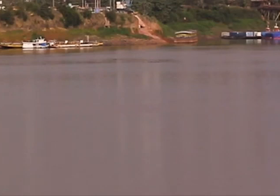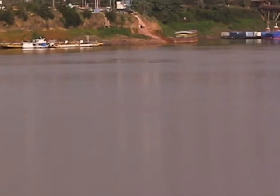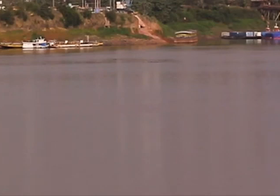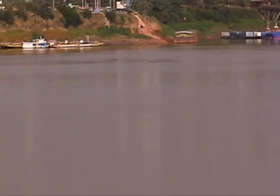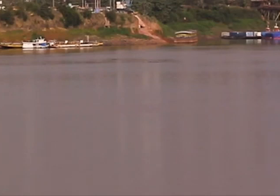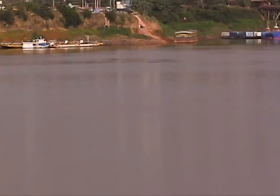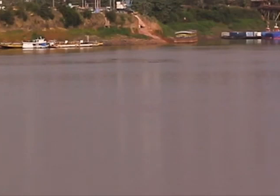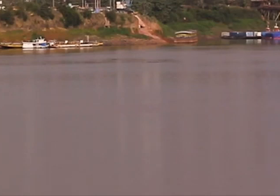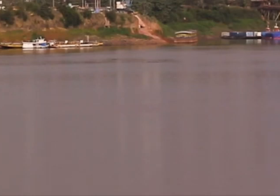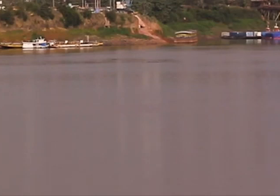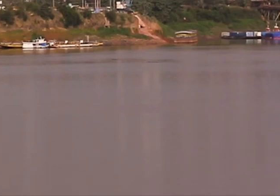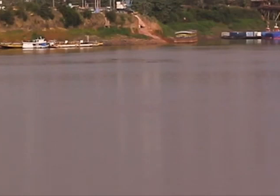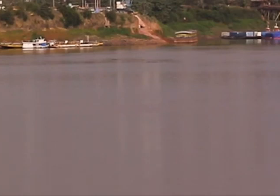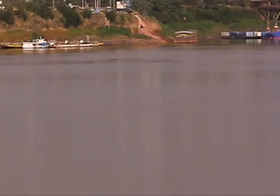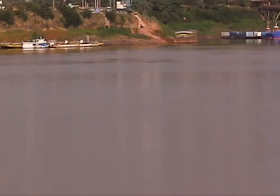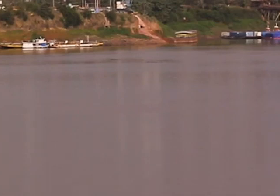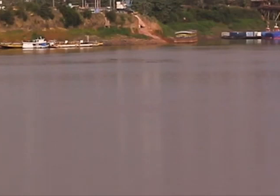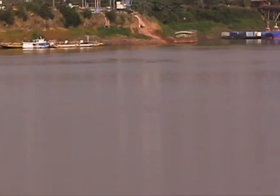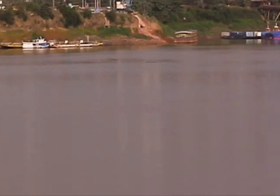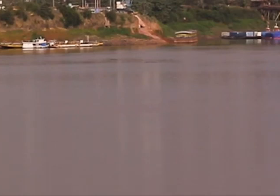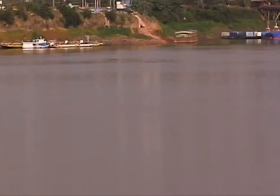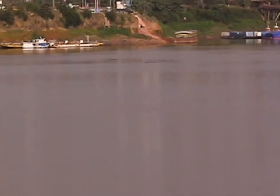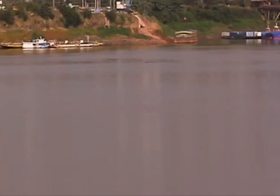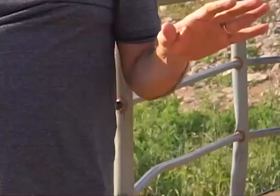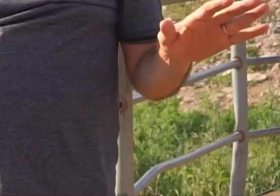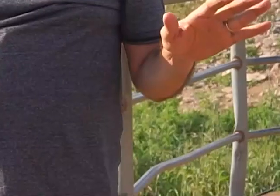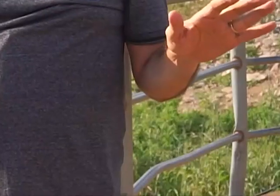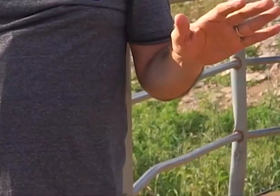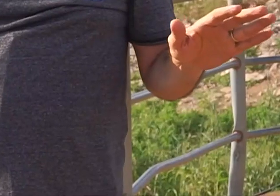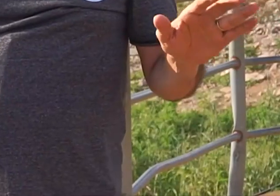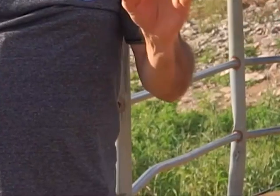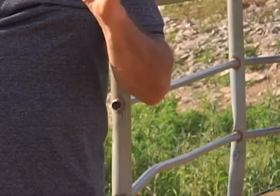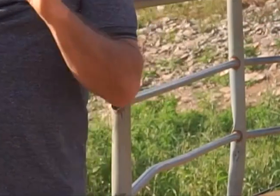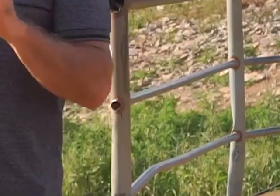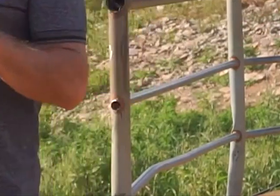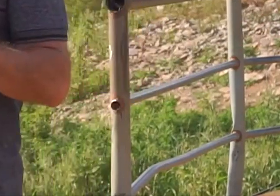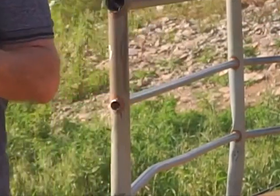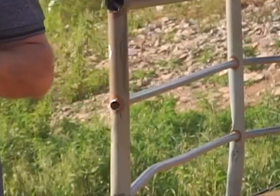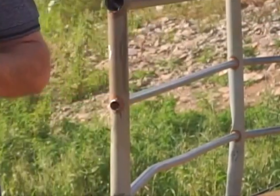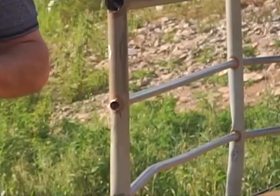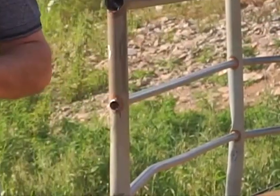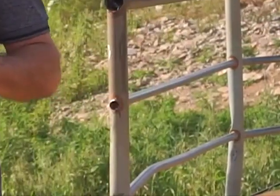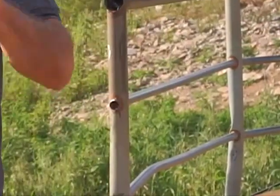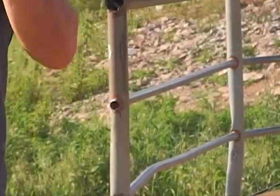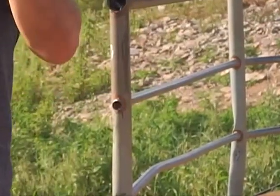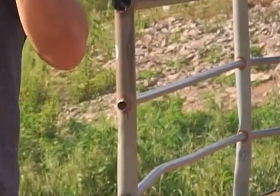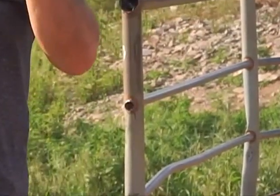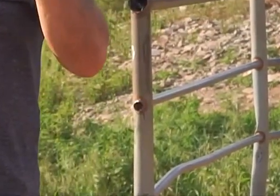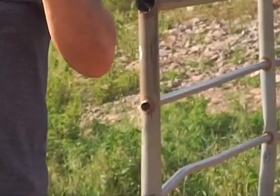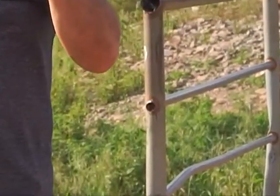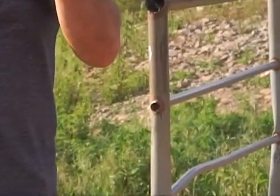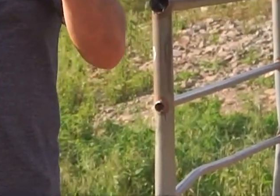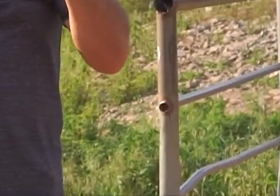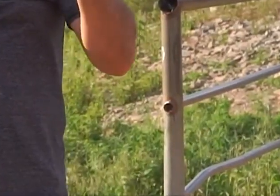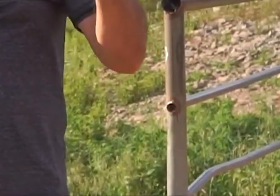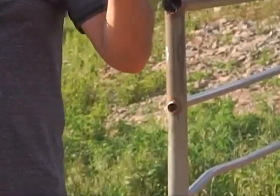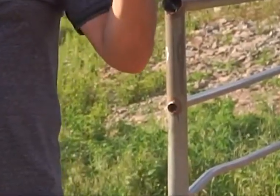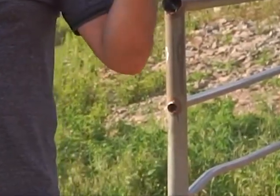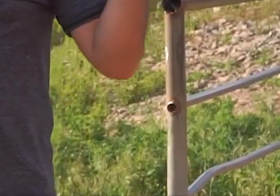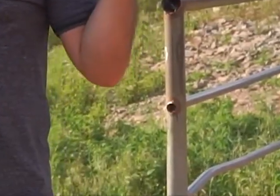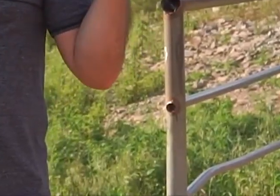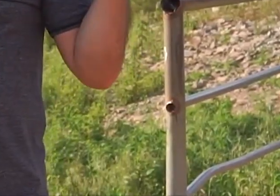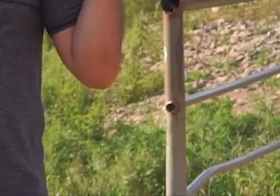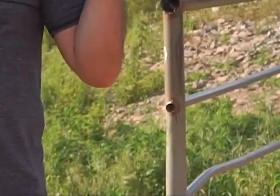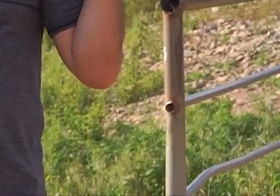você vá fazer a localização. Qualquer rio é esse. Você faz o sentido do rio. E detalhe, sentido do rio é